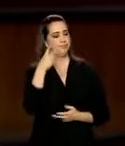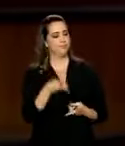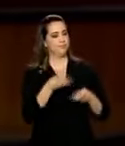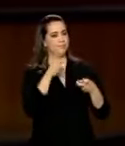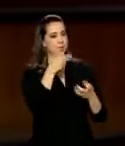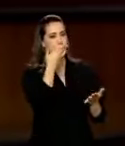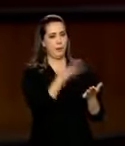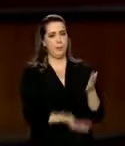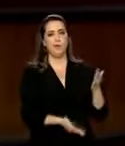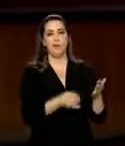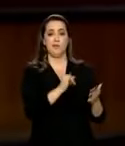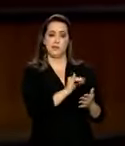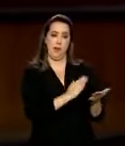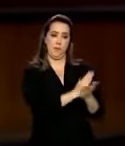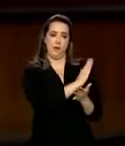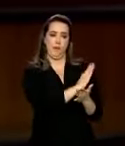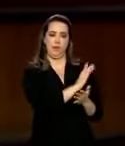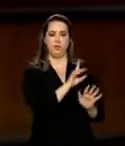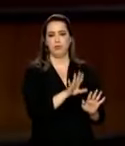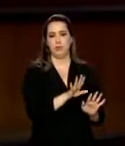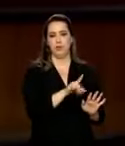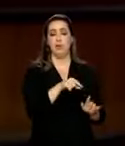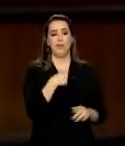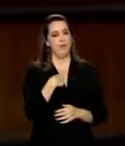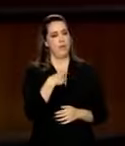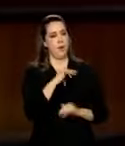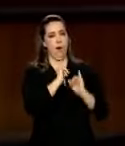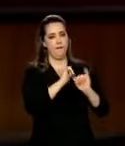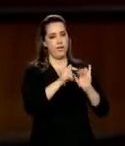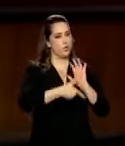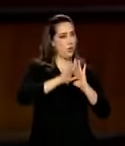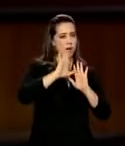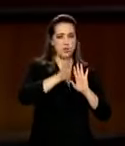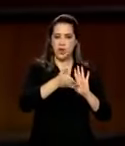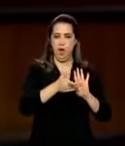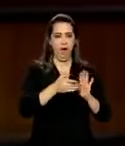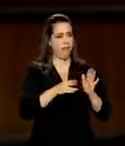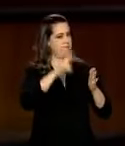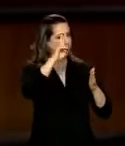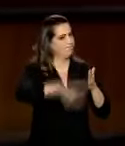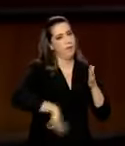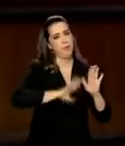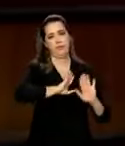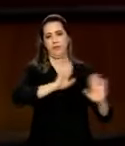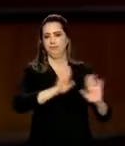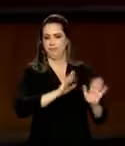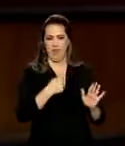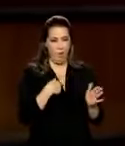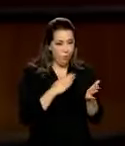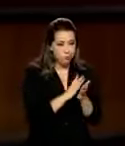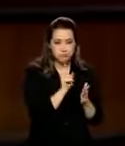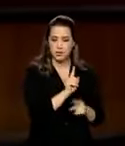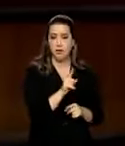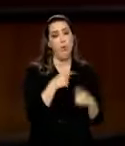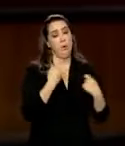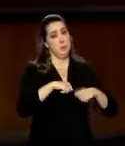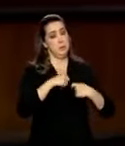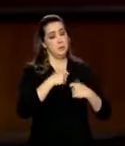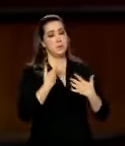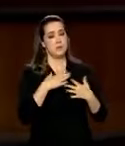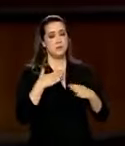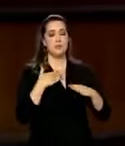né? Caso ela seja sancionada, posso adiantar para você que não será sancionada, que, afinal de contas, eu tenho que ser que tem que viver